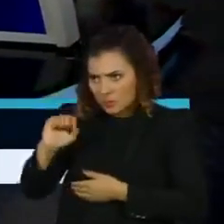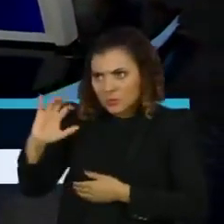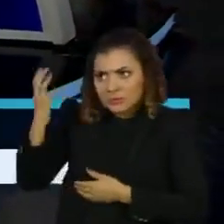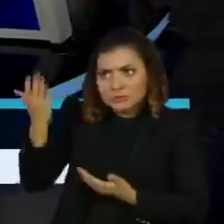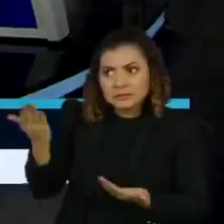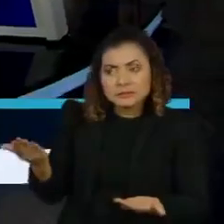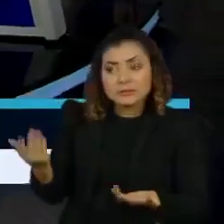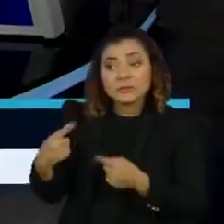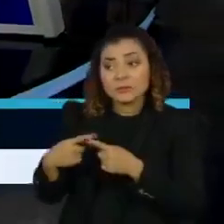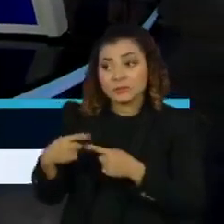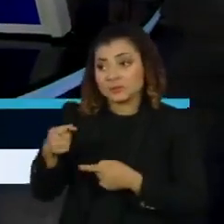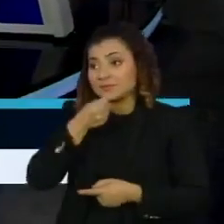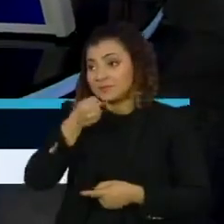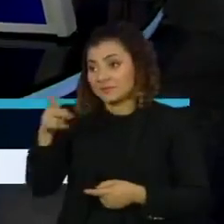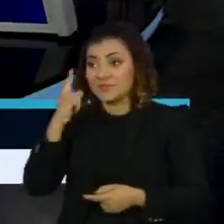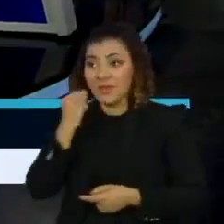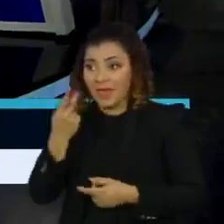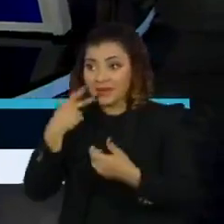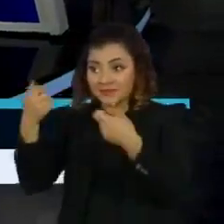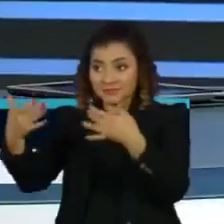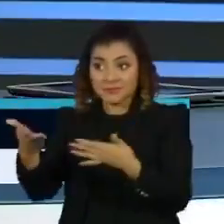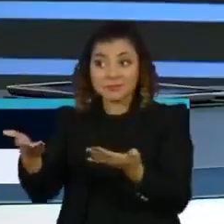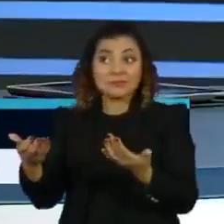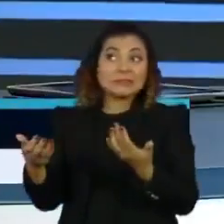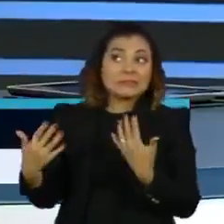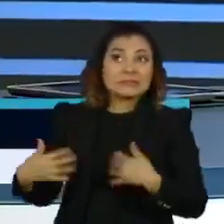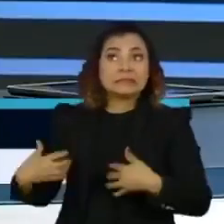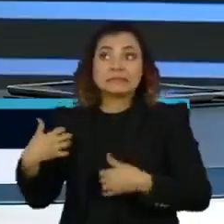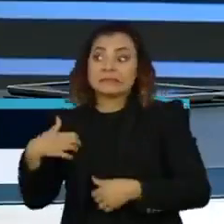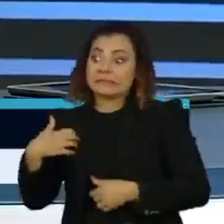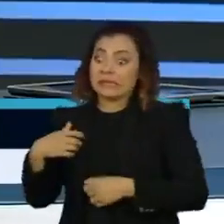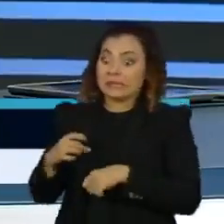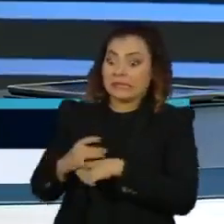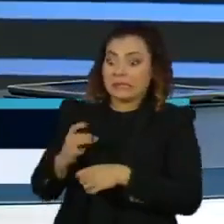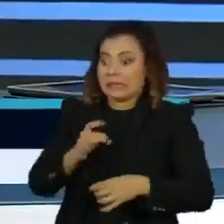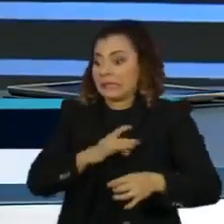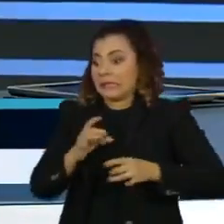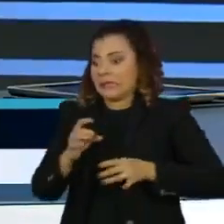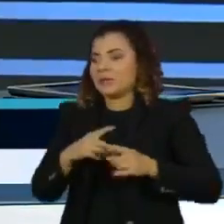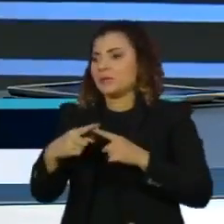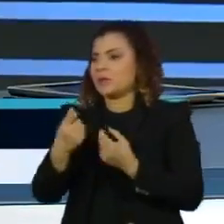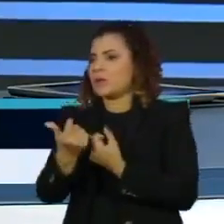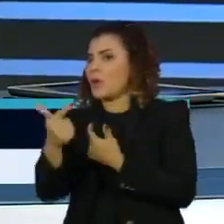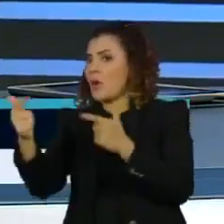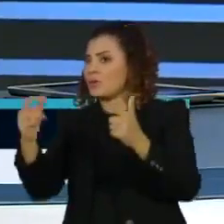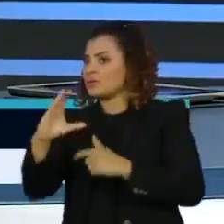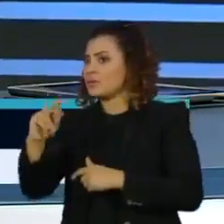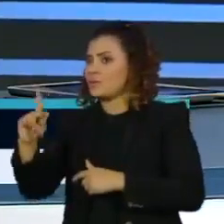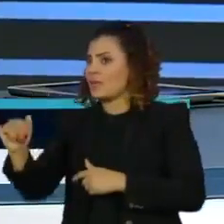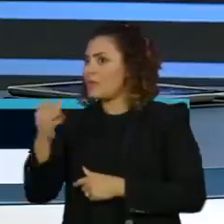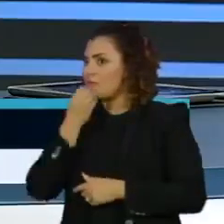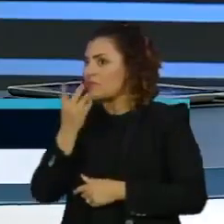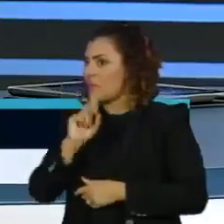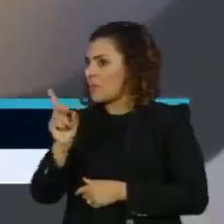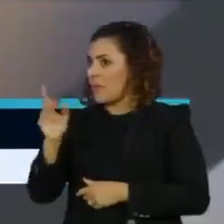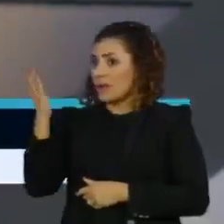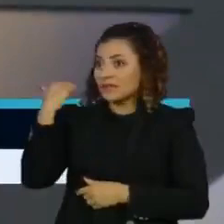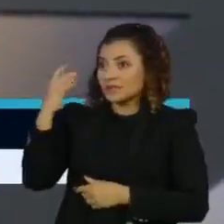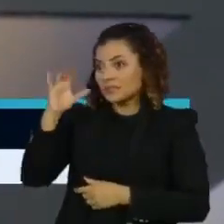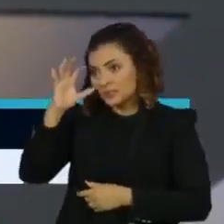como lembrou a jornalista Vera Magalhães outras cpis não terminaram bem o